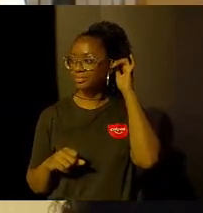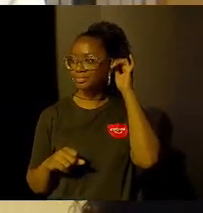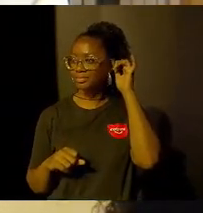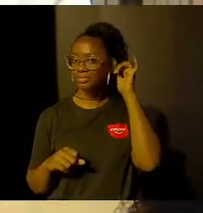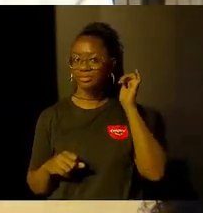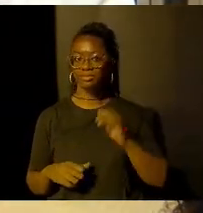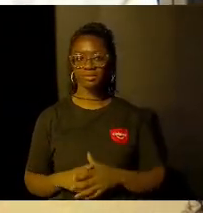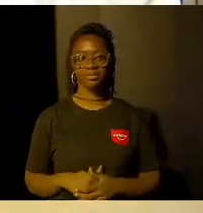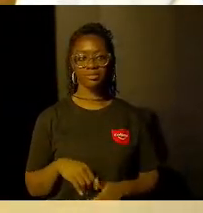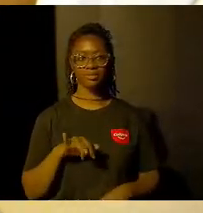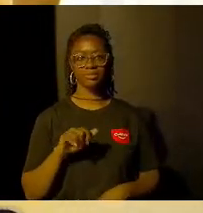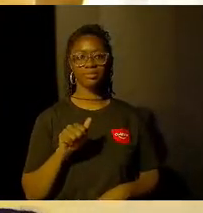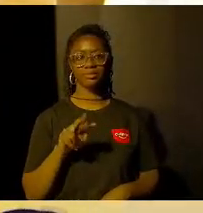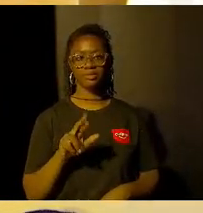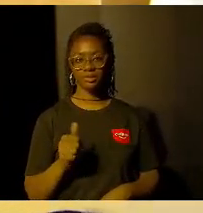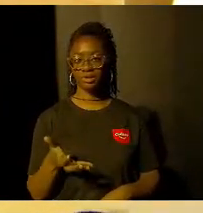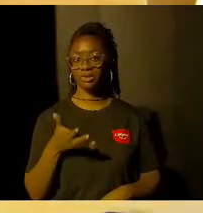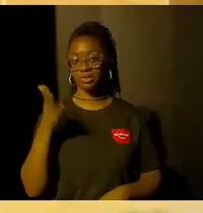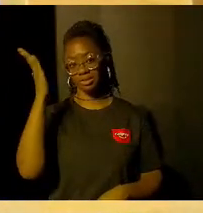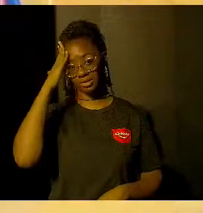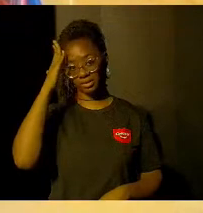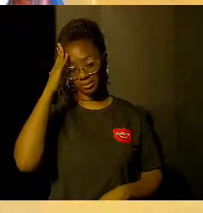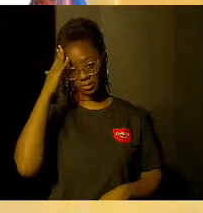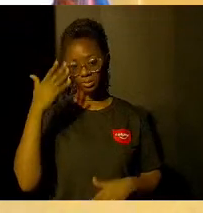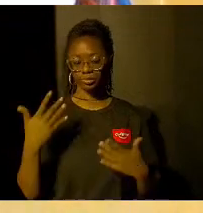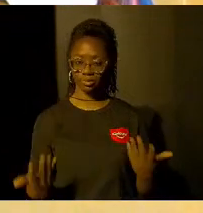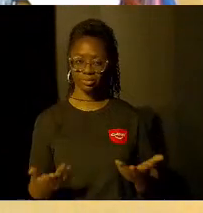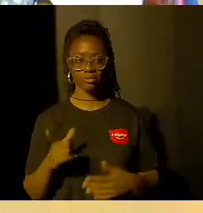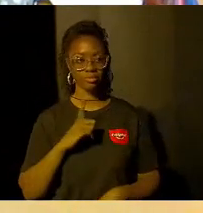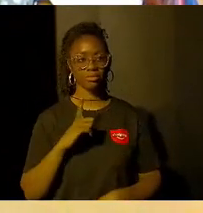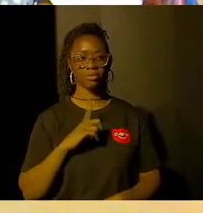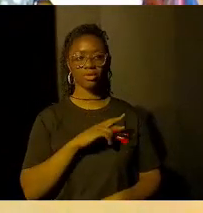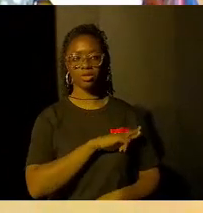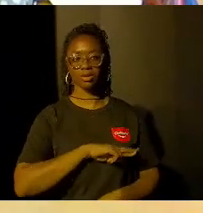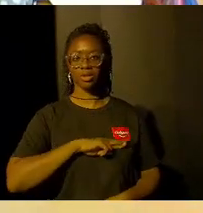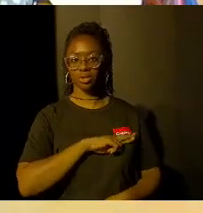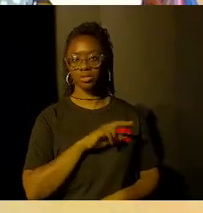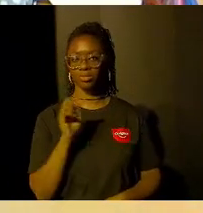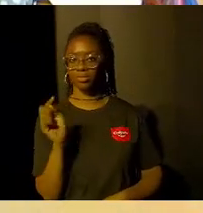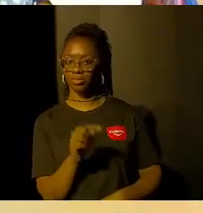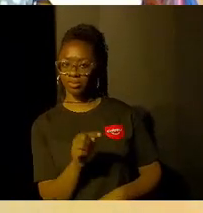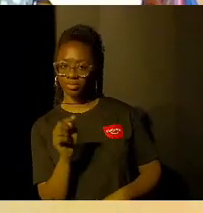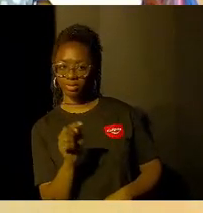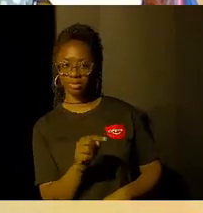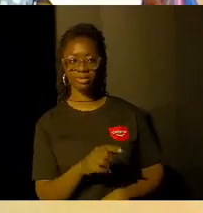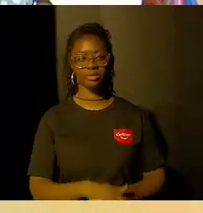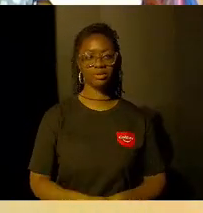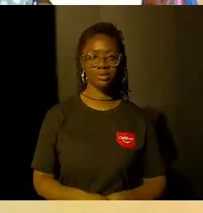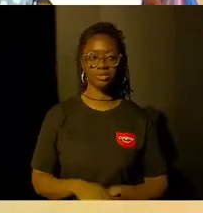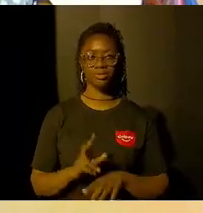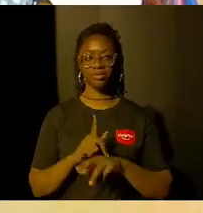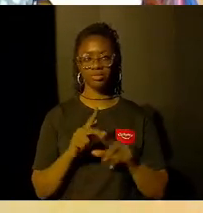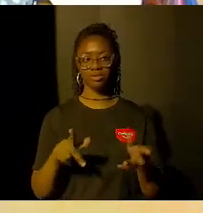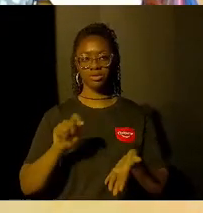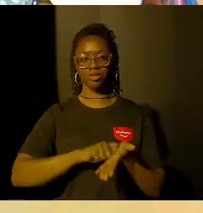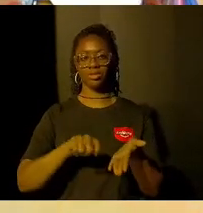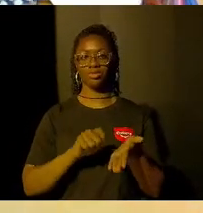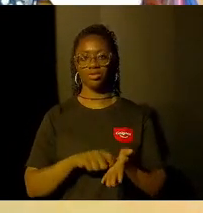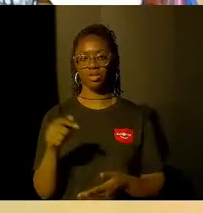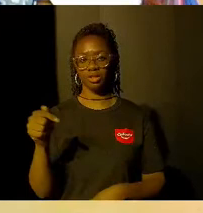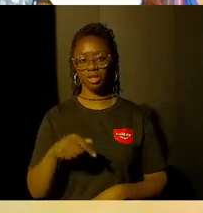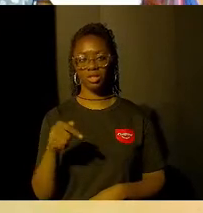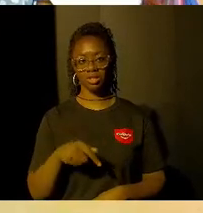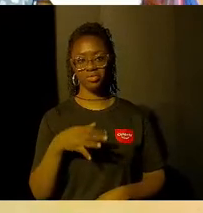Iara eu queria saber o seguinte você tem esse romance vários autores que passaram por aqui pelo